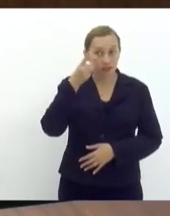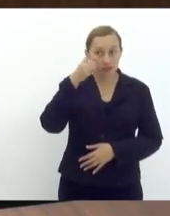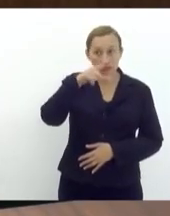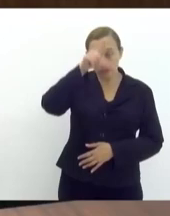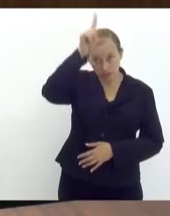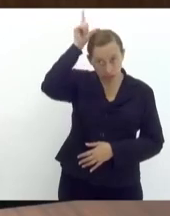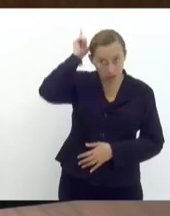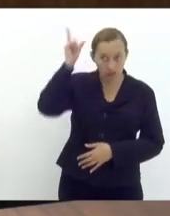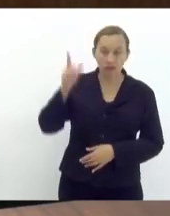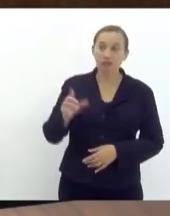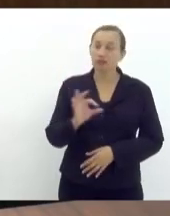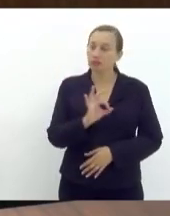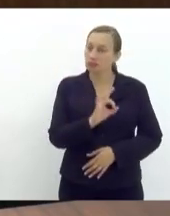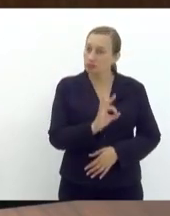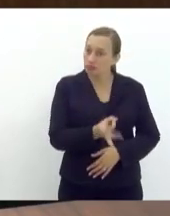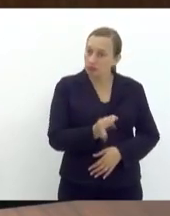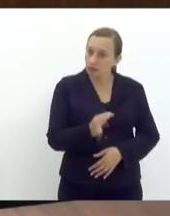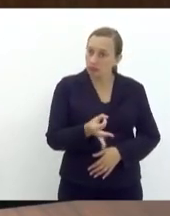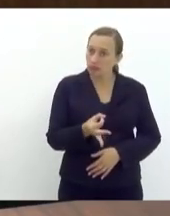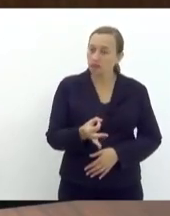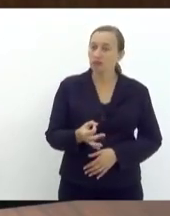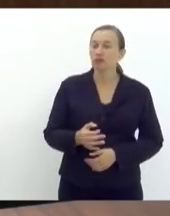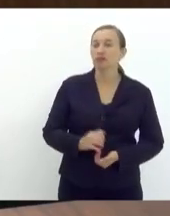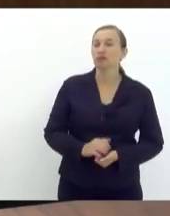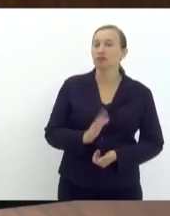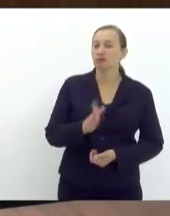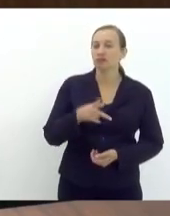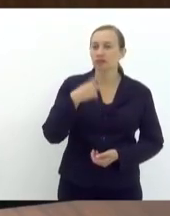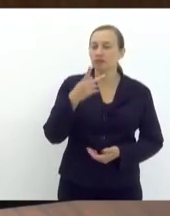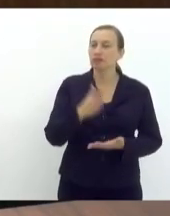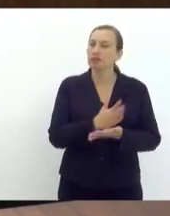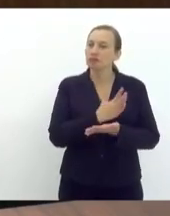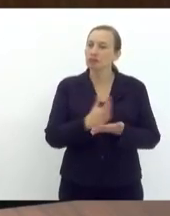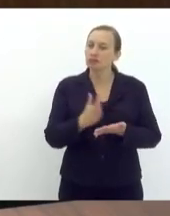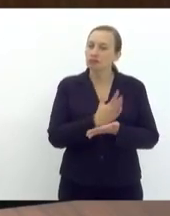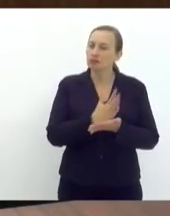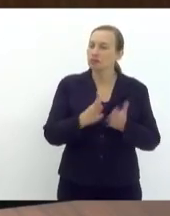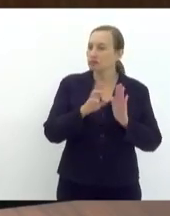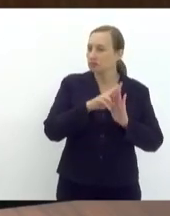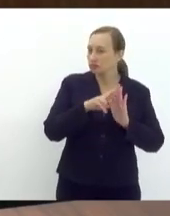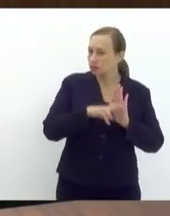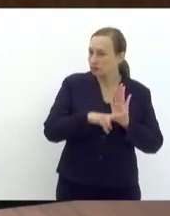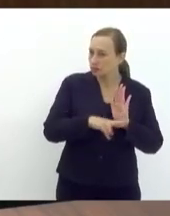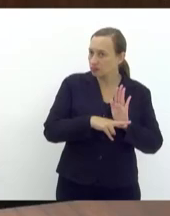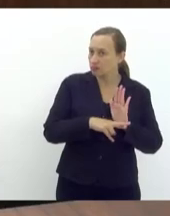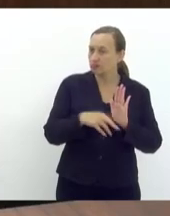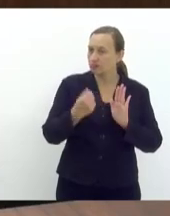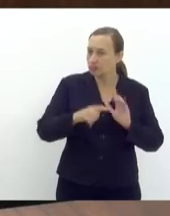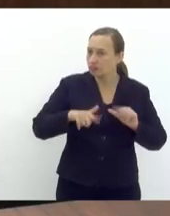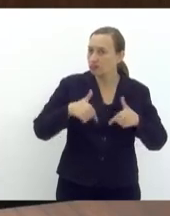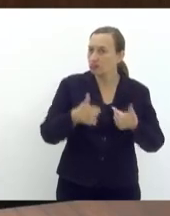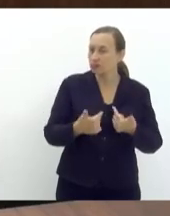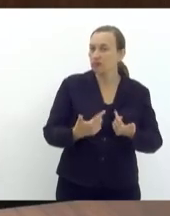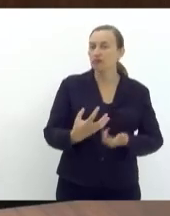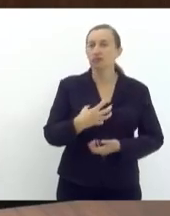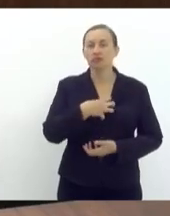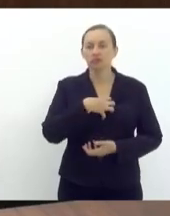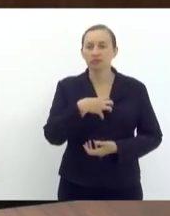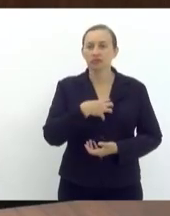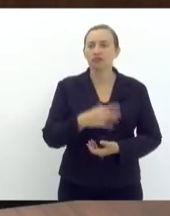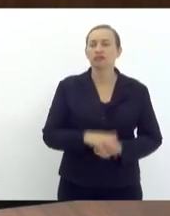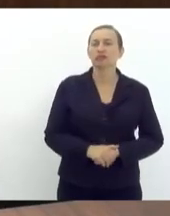muito corretas vossa excelência já falou algumas medidas que tem tomado vai tomar nesse sentido